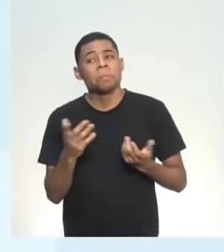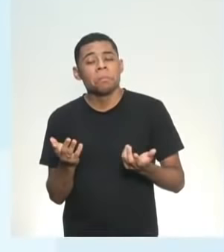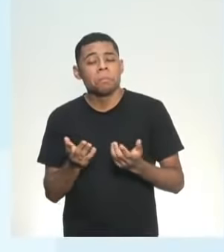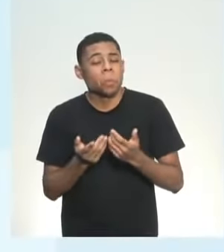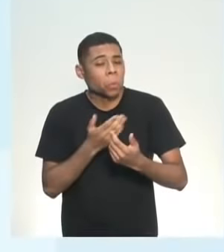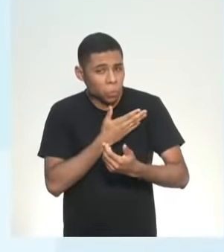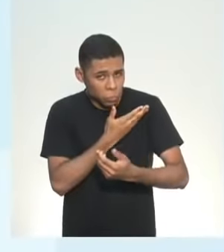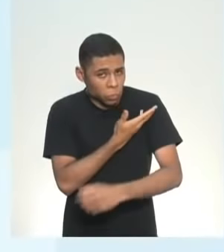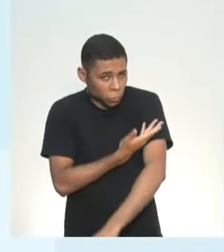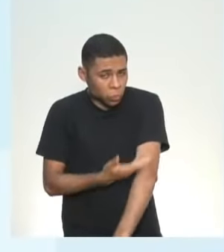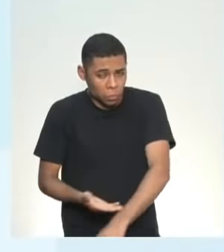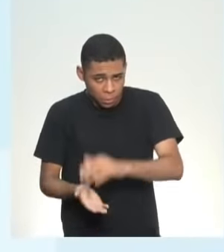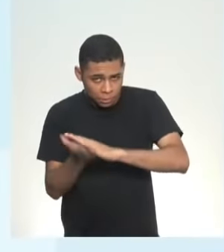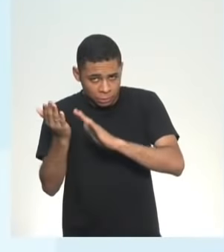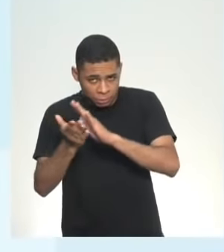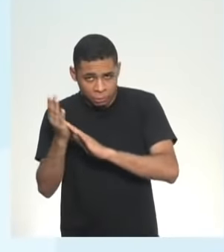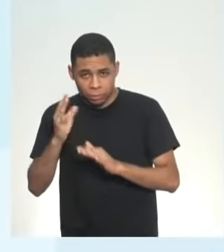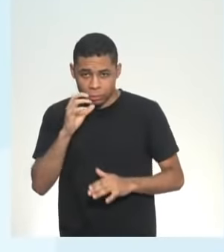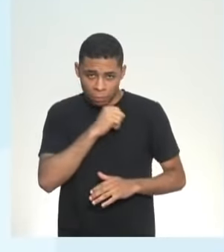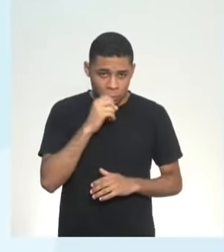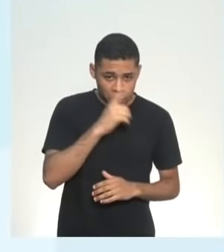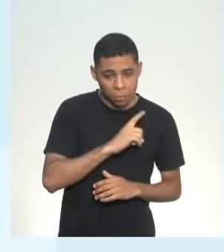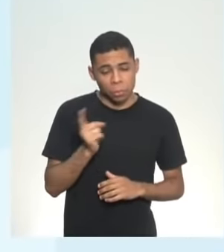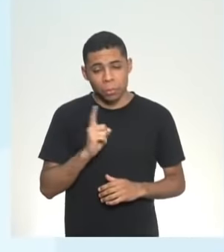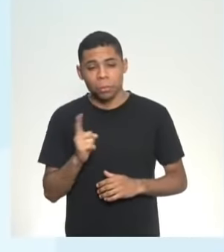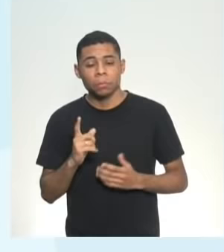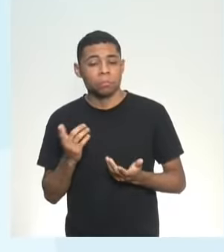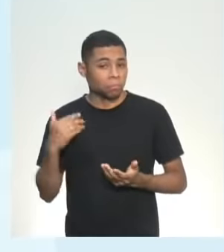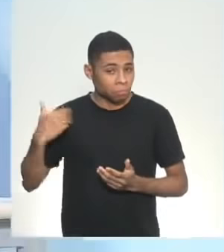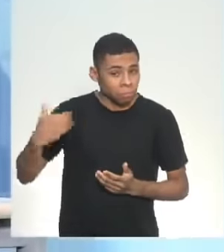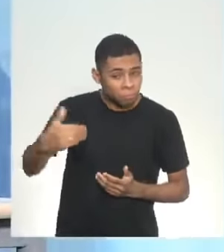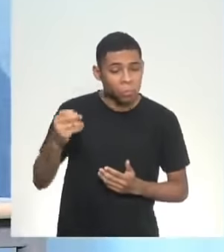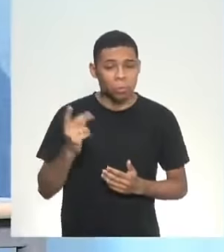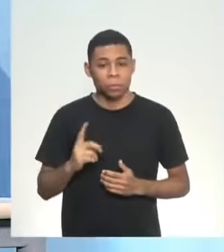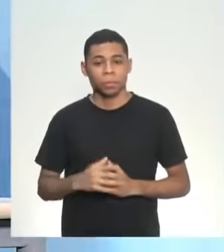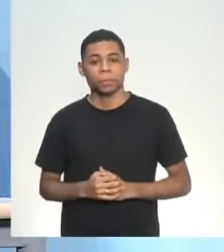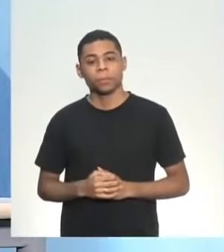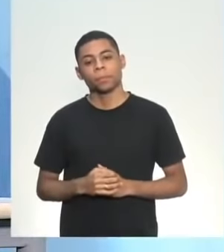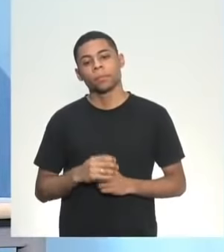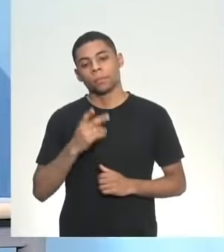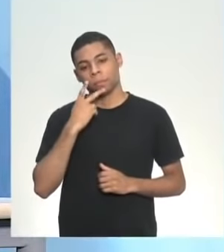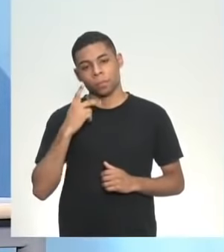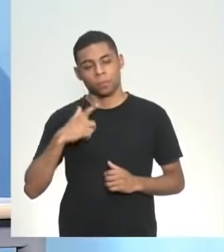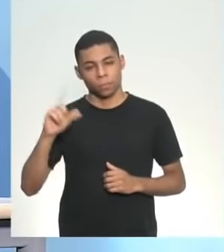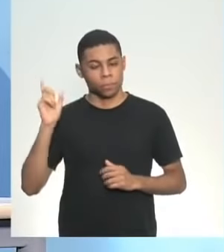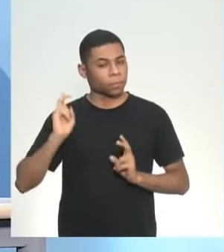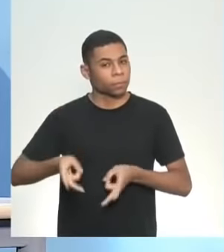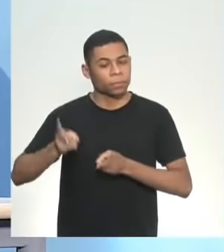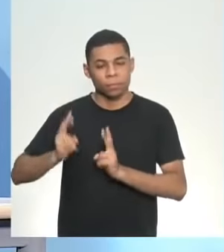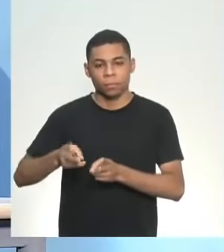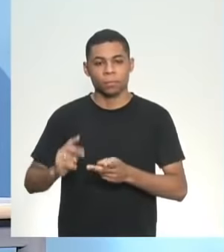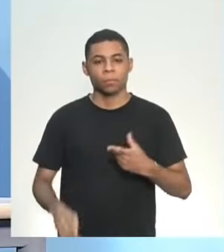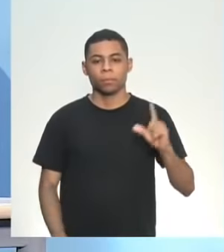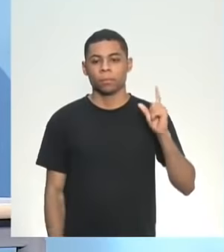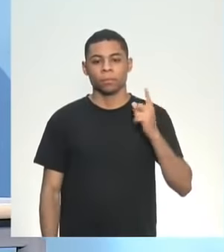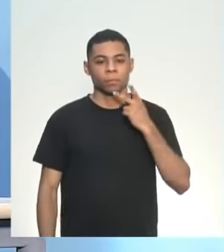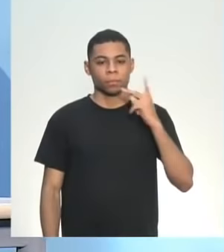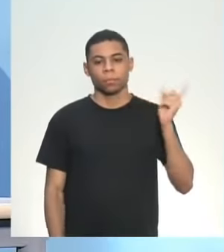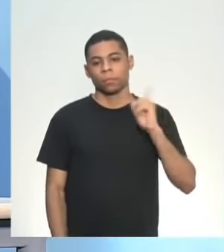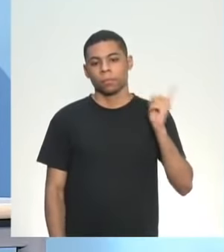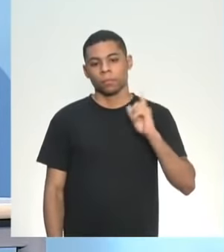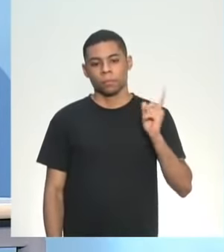tem alguma resposta aí Jade está bem variado de olha só a Maria respondeu os e o João espionar ao